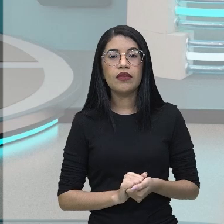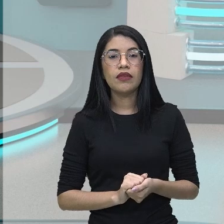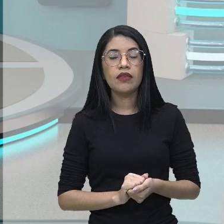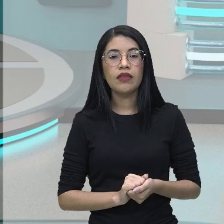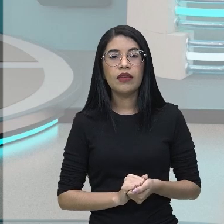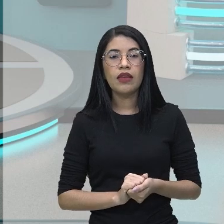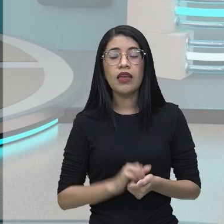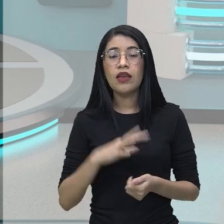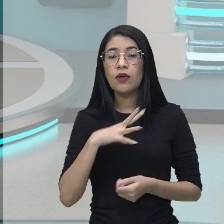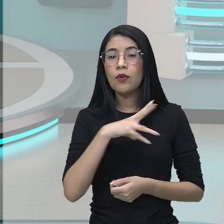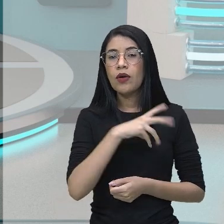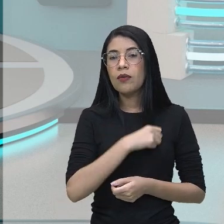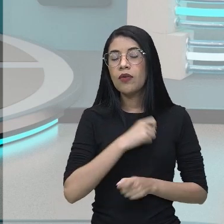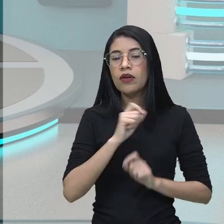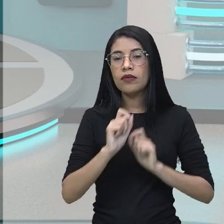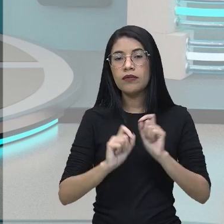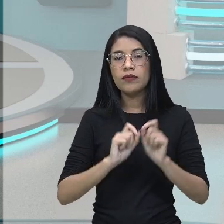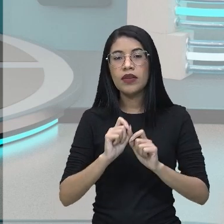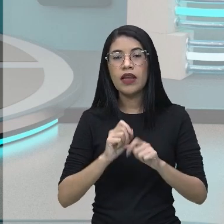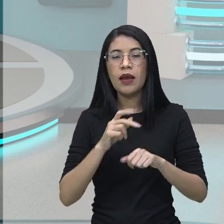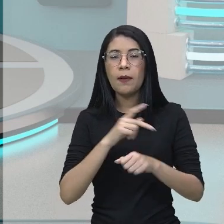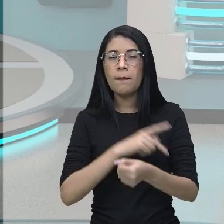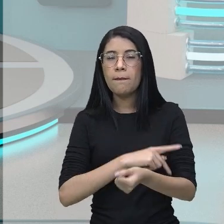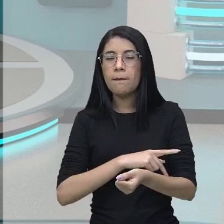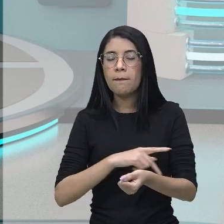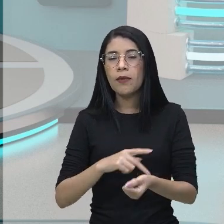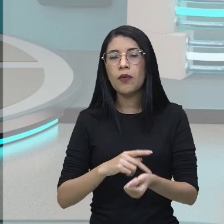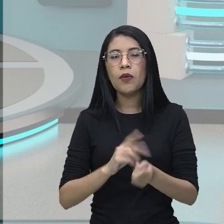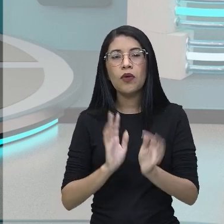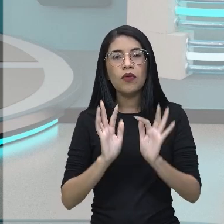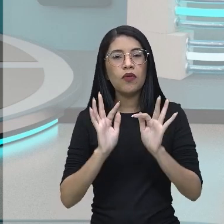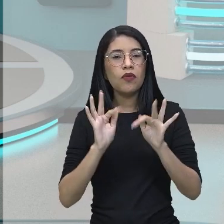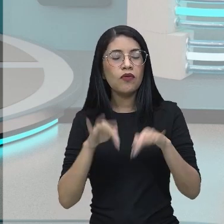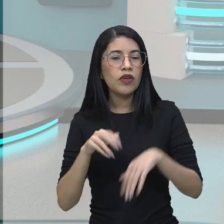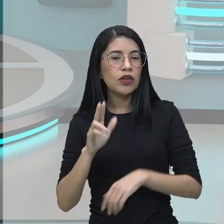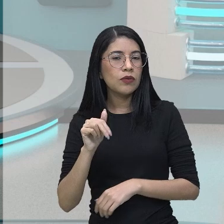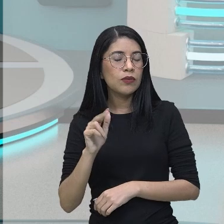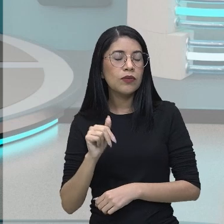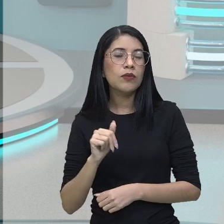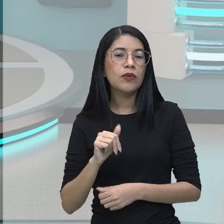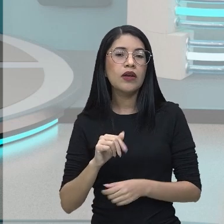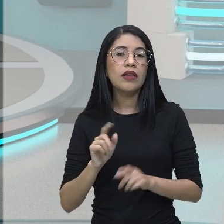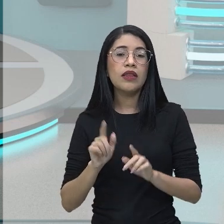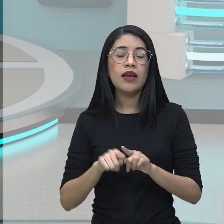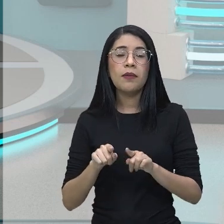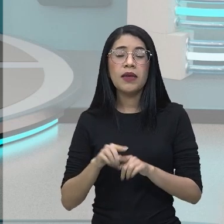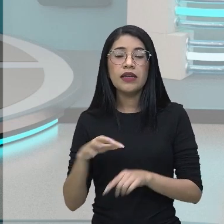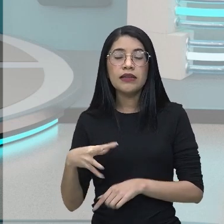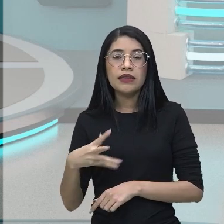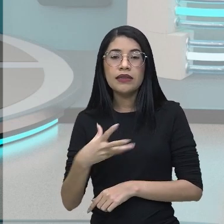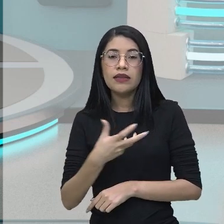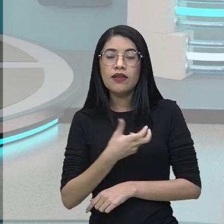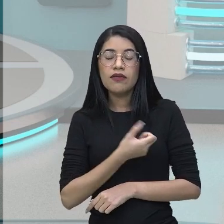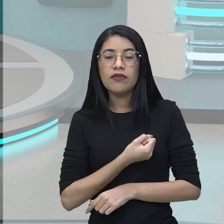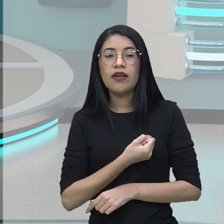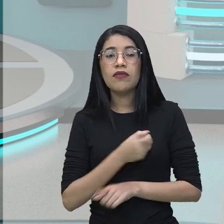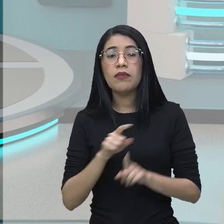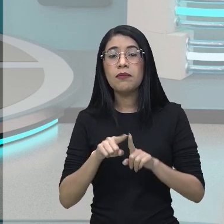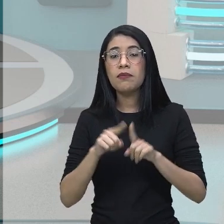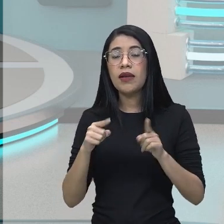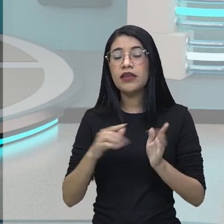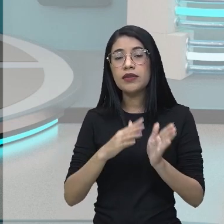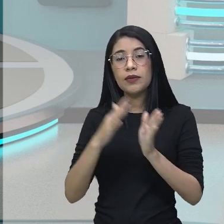ideia do amor um amor puro um amor infinito certo um amor que salvava e aqui não esse